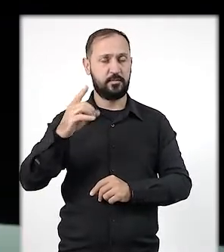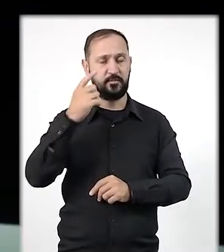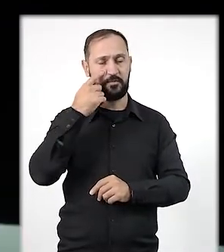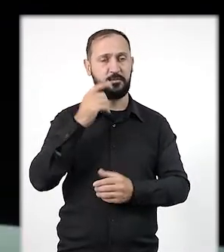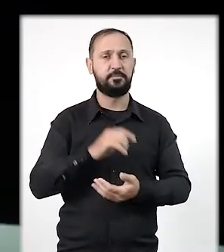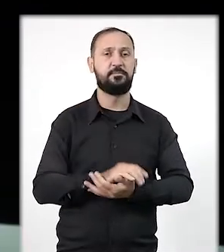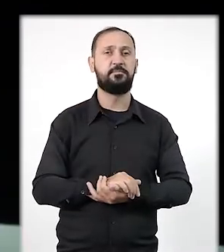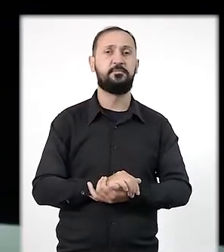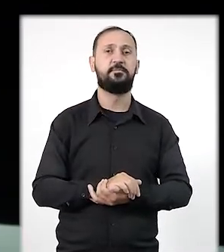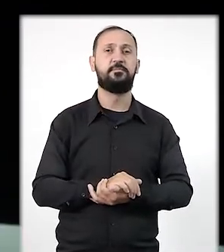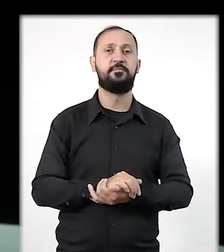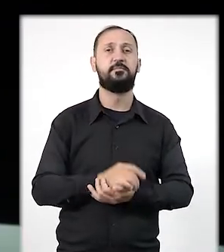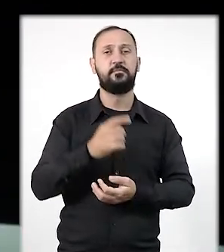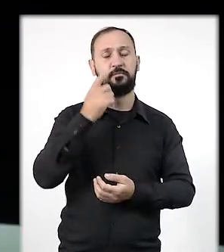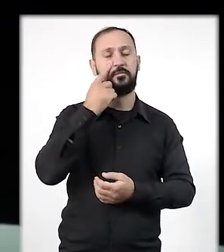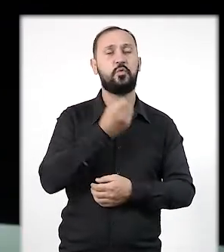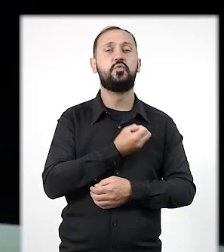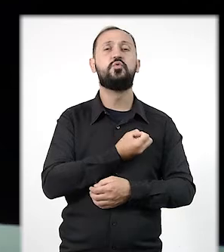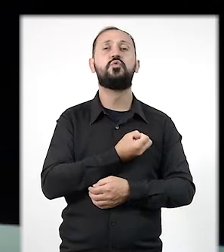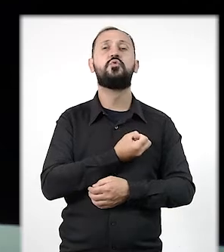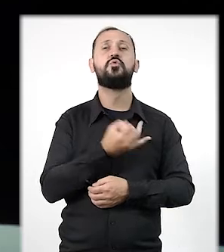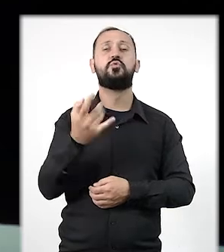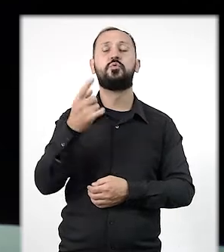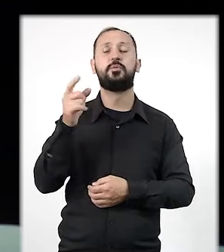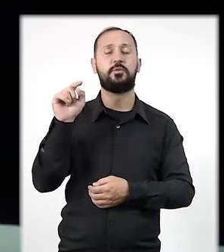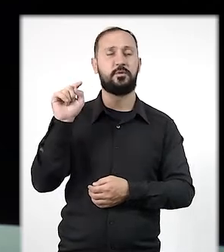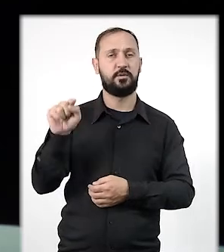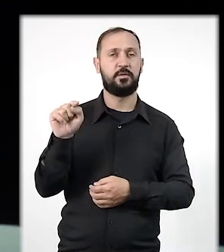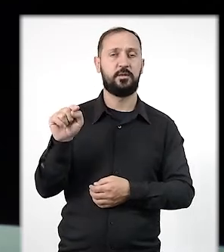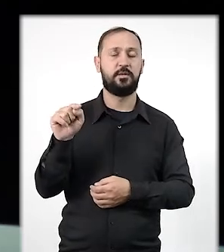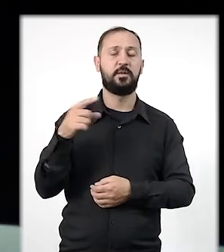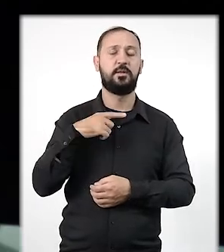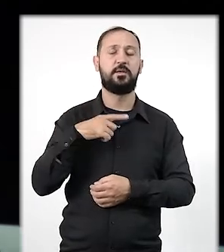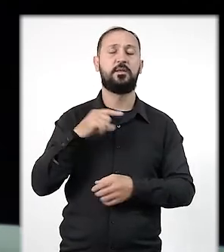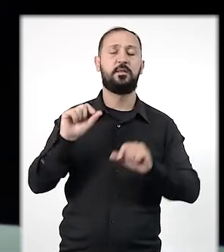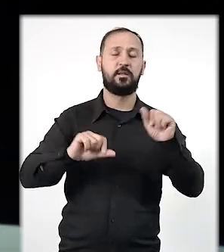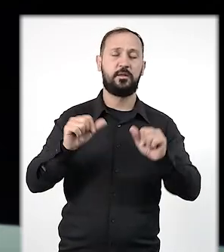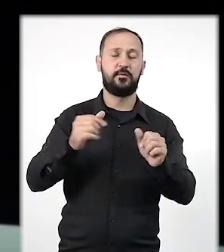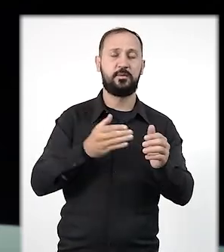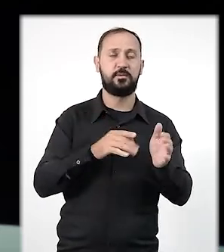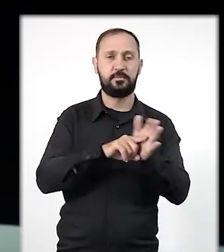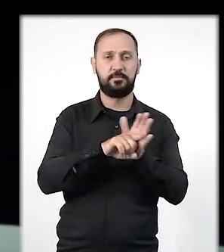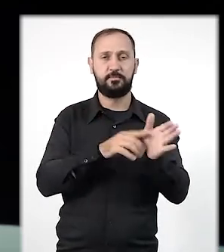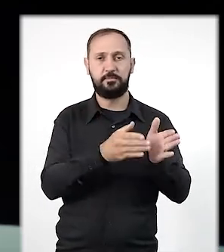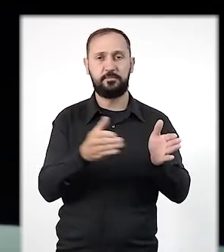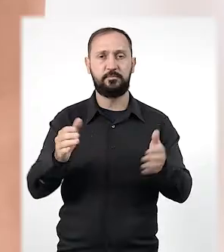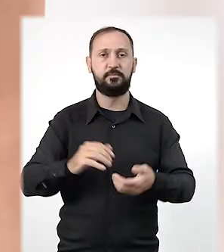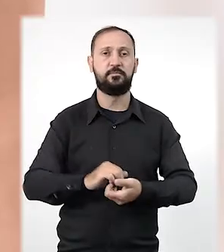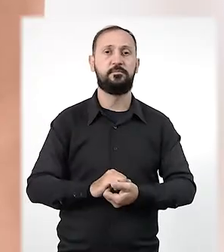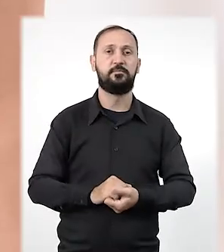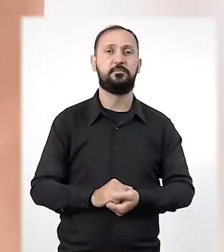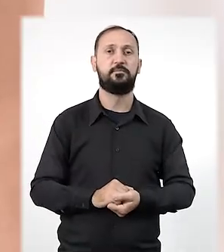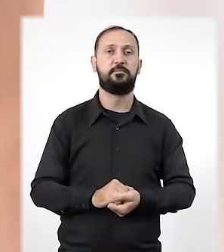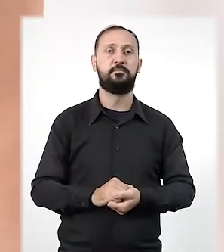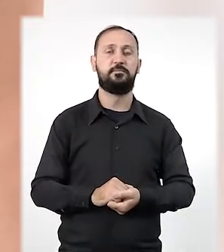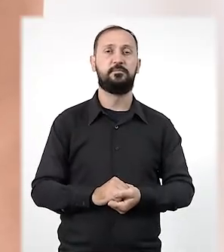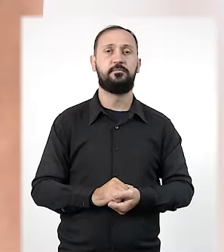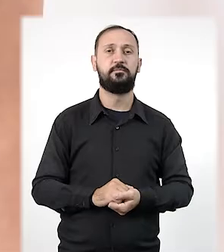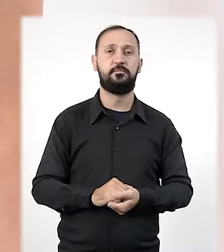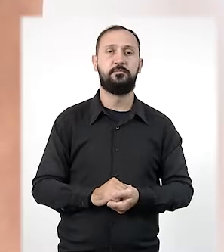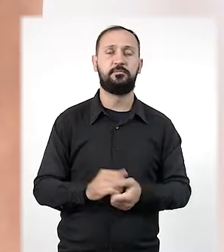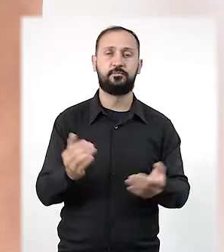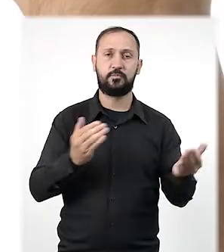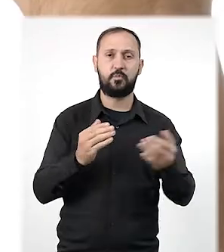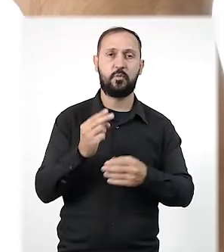vamos conferir rapidamente quais foram os números que o Fabiano tratou ao longo da sua pesquisa.